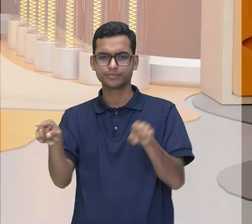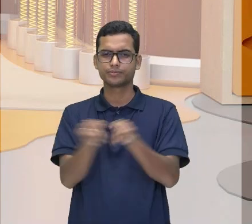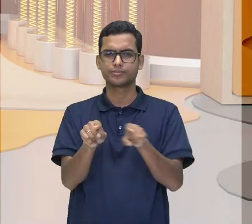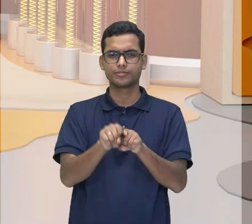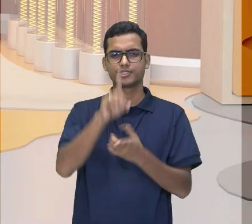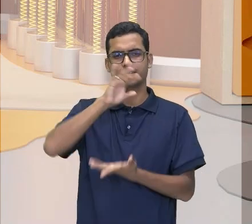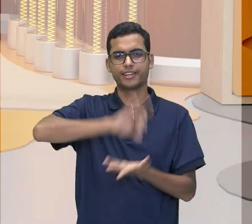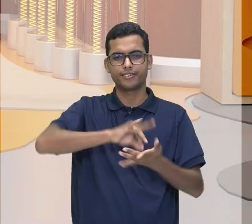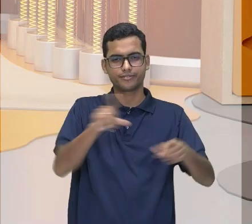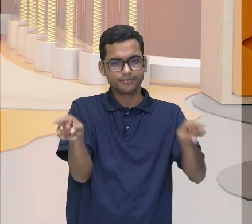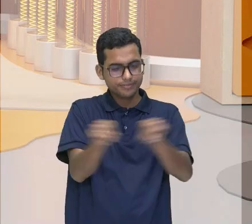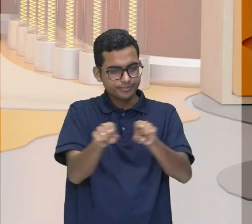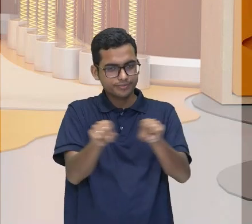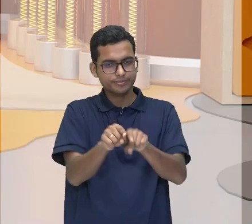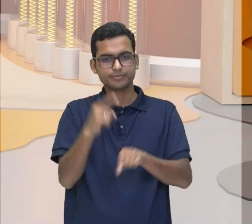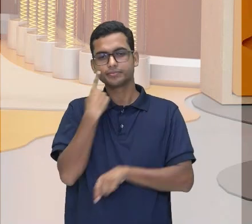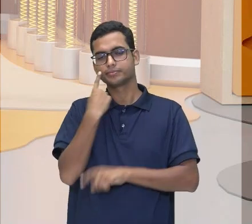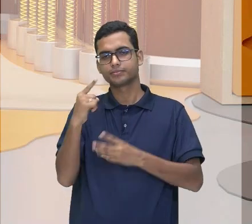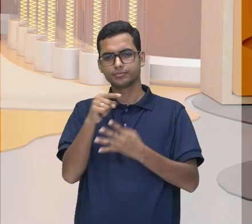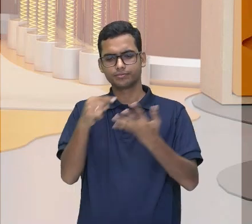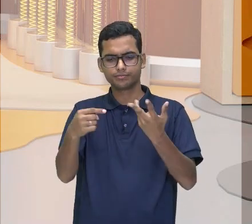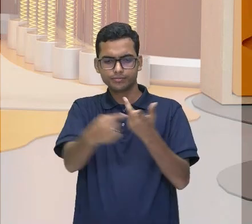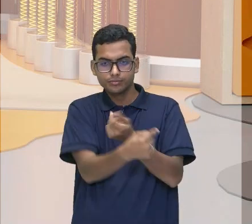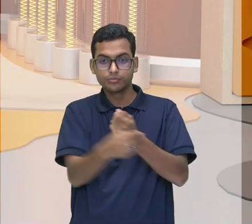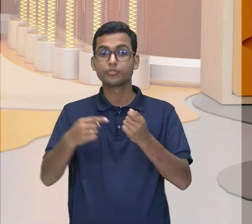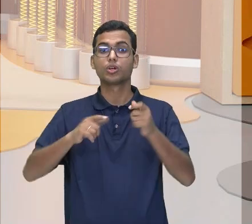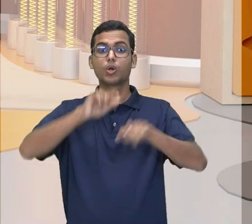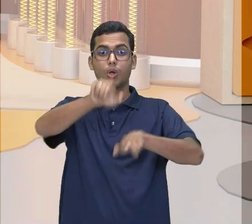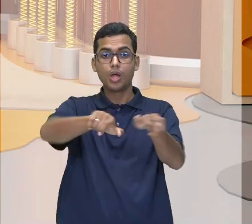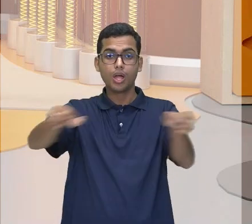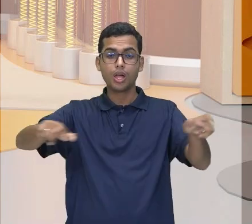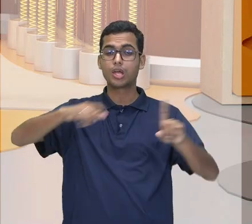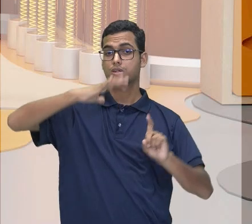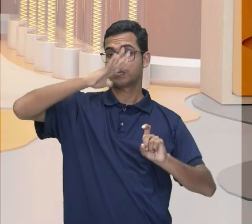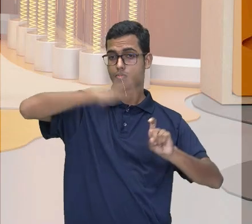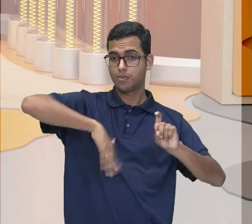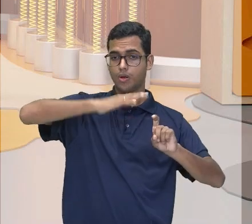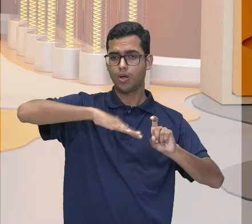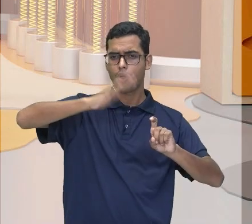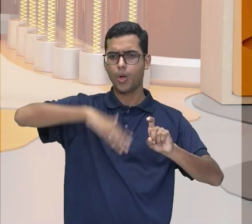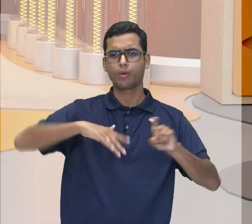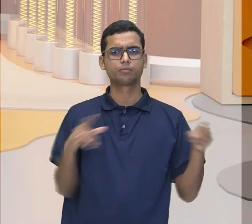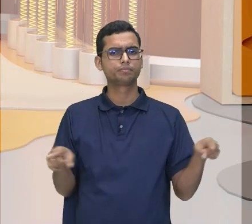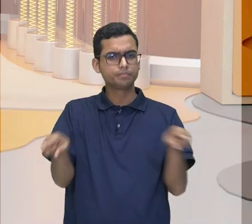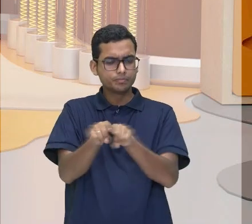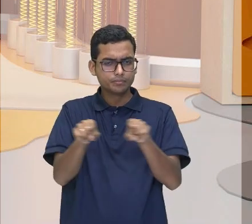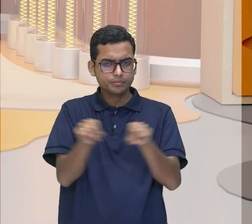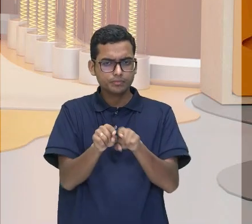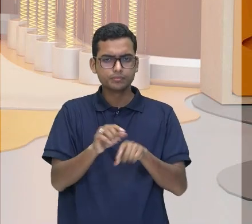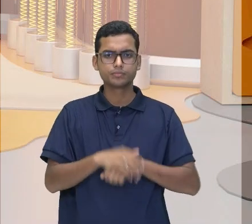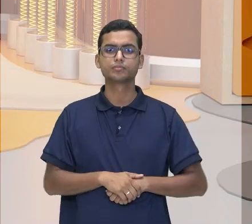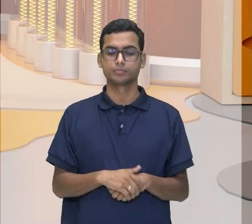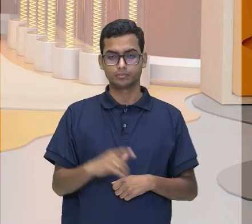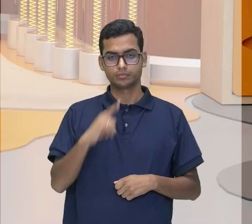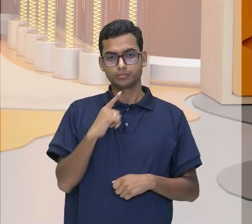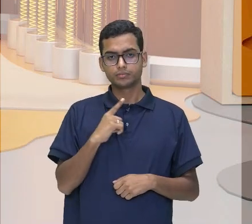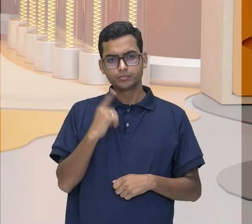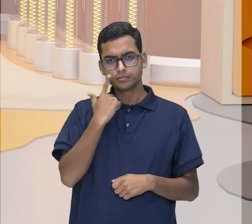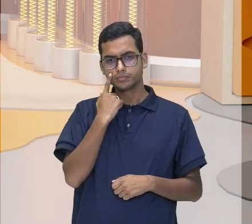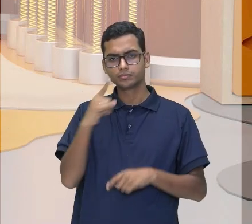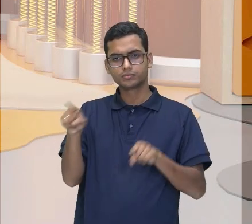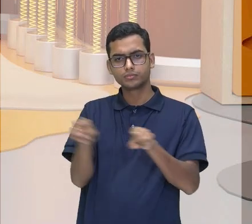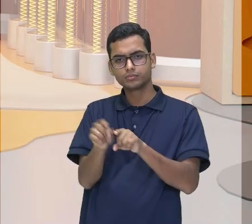Novo Mundo. Então, quando surge o encontro dessas terras, no caso, que nós vamos saber que é o continente